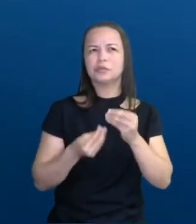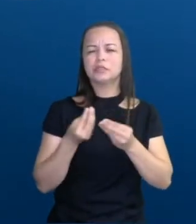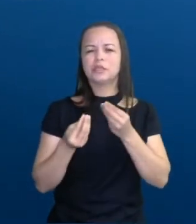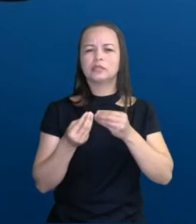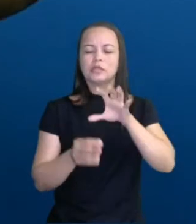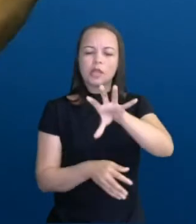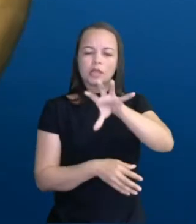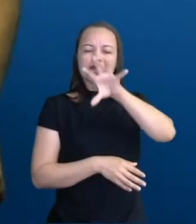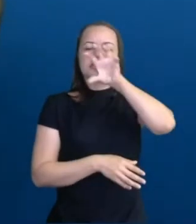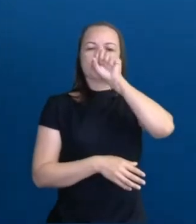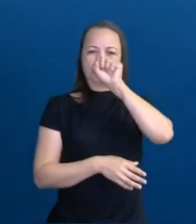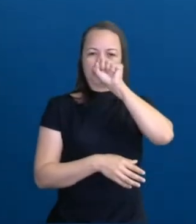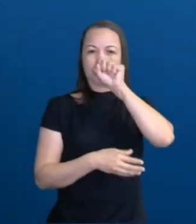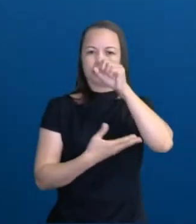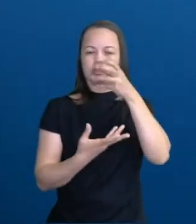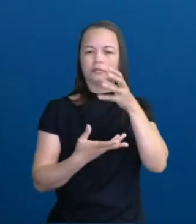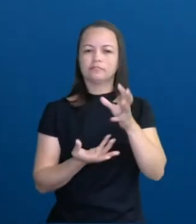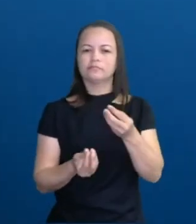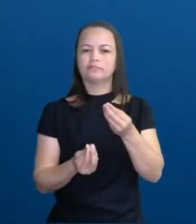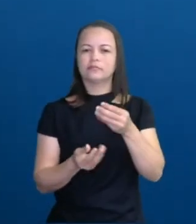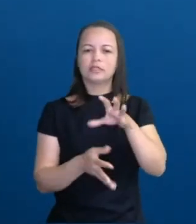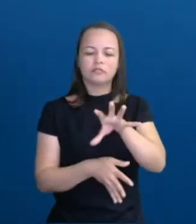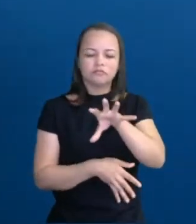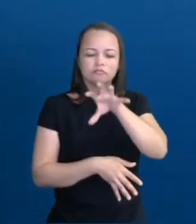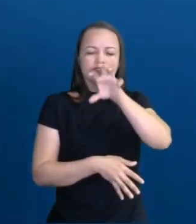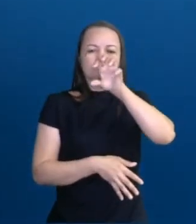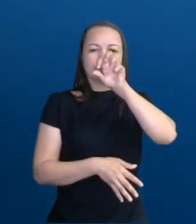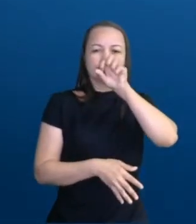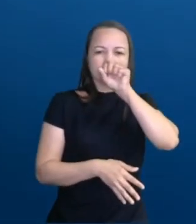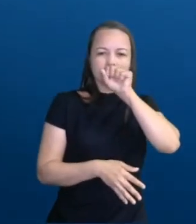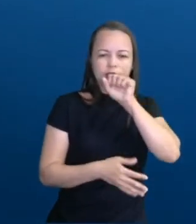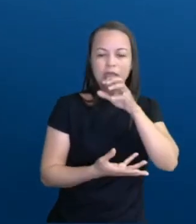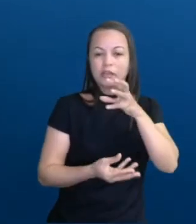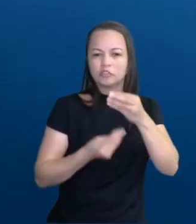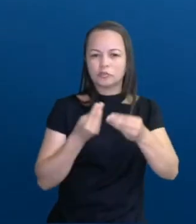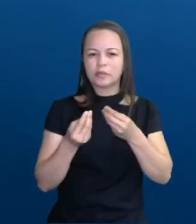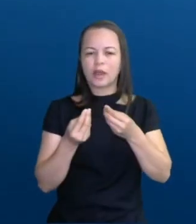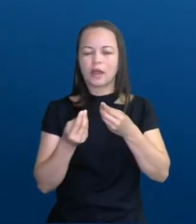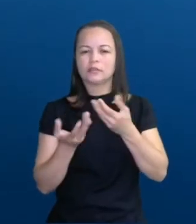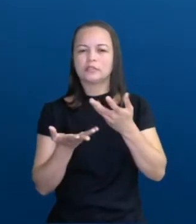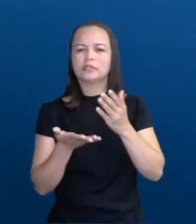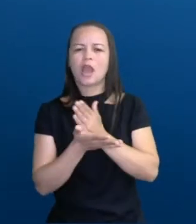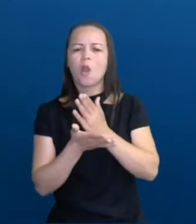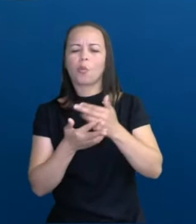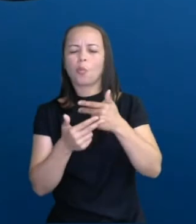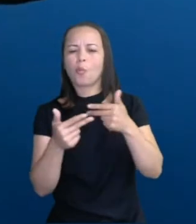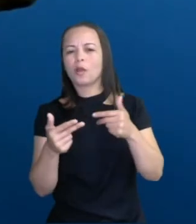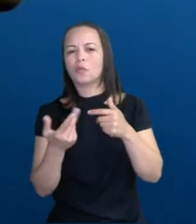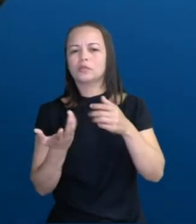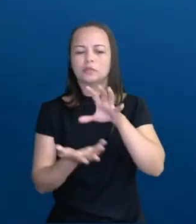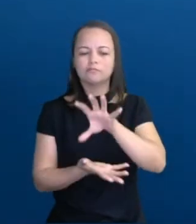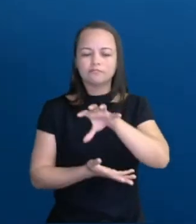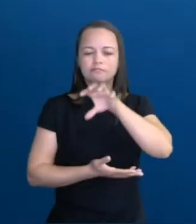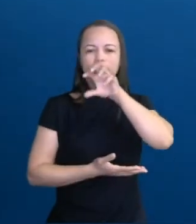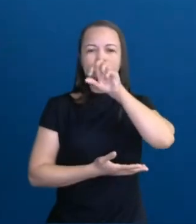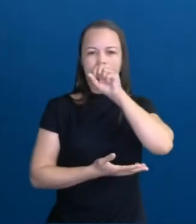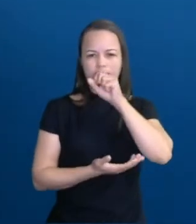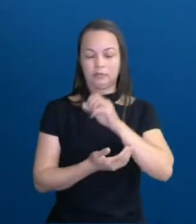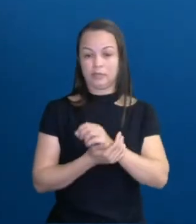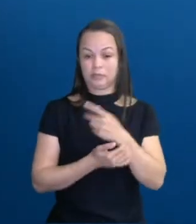sentir o cheiro de algo ou seja de você respirar de você sentir o cheiro de algo de você inalar